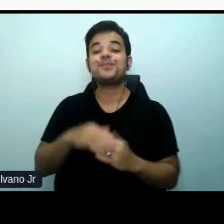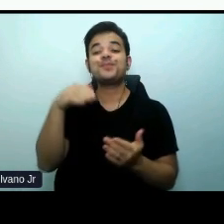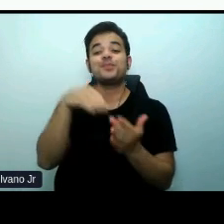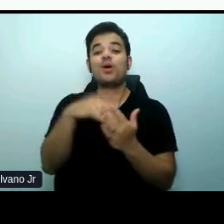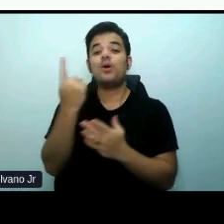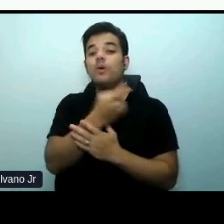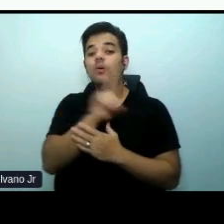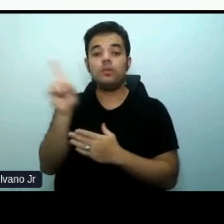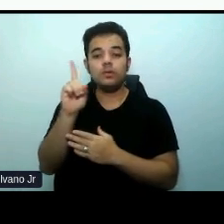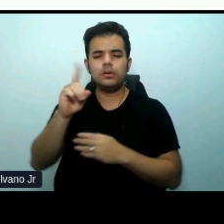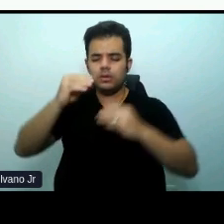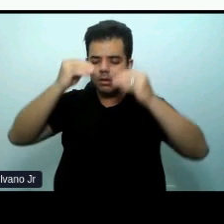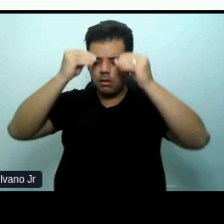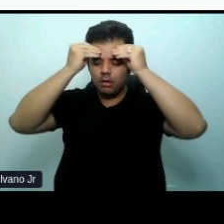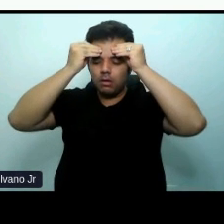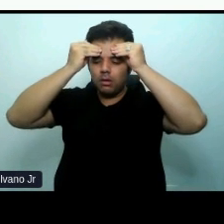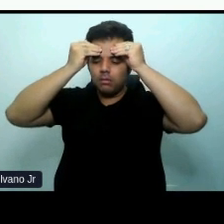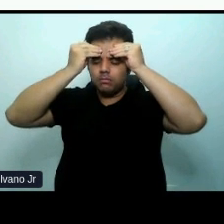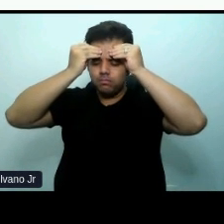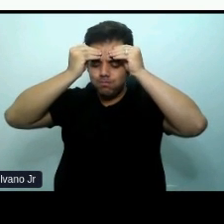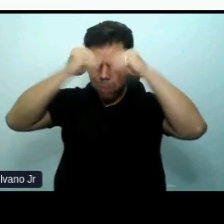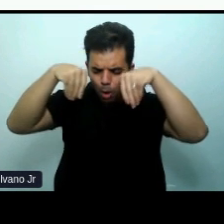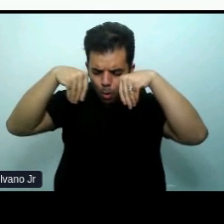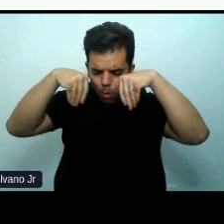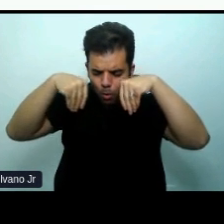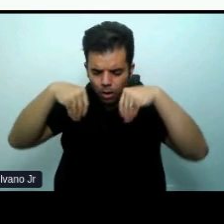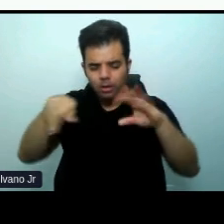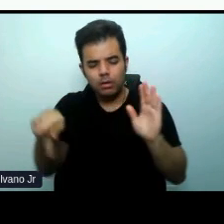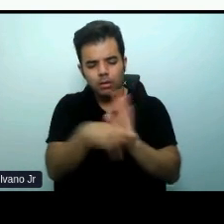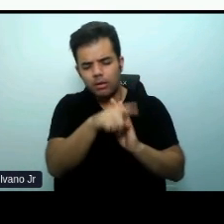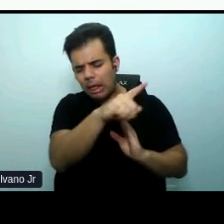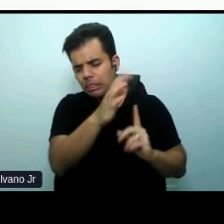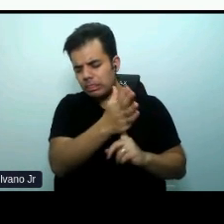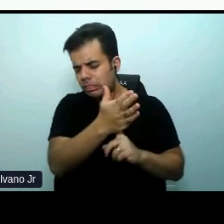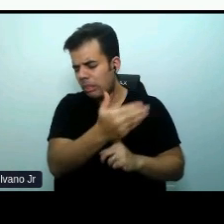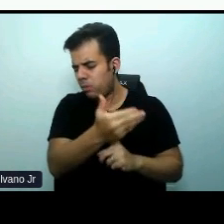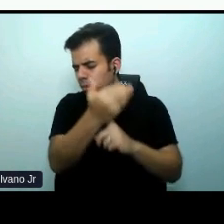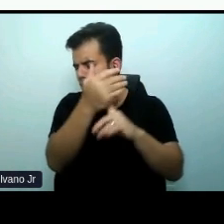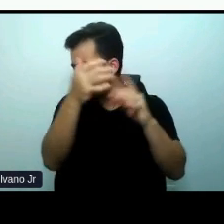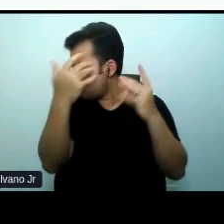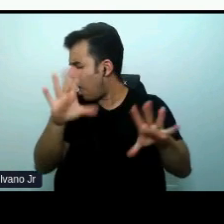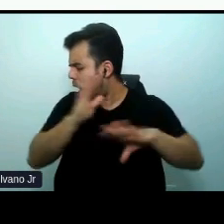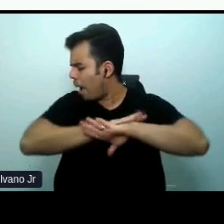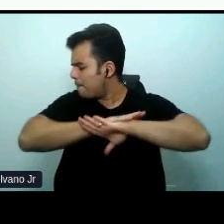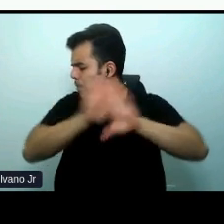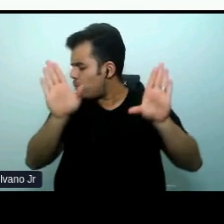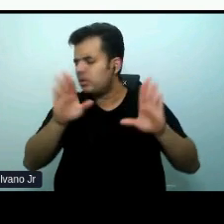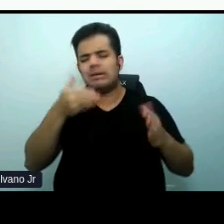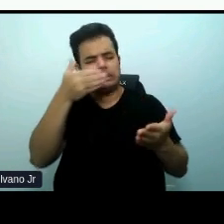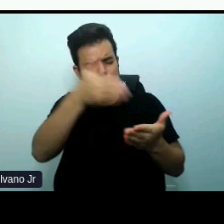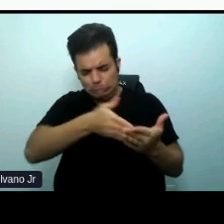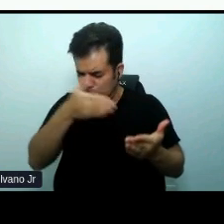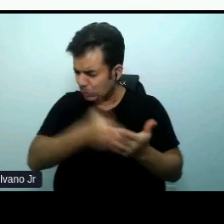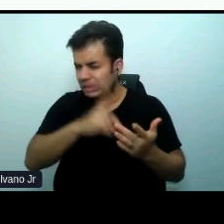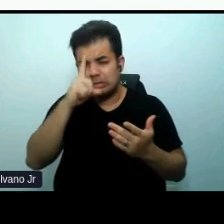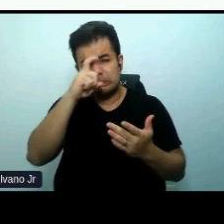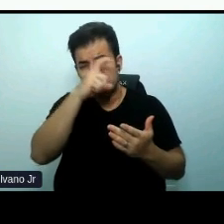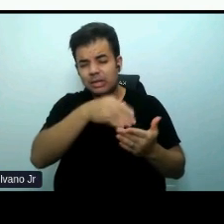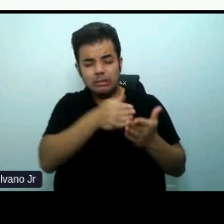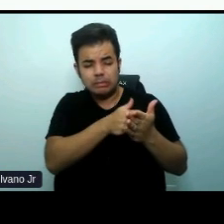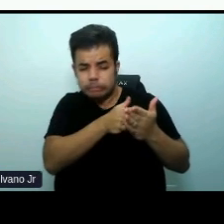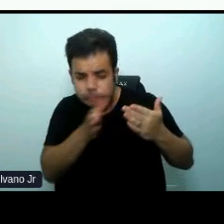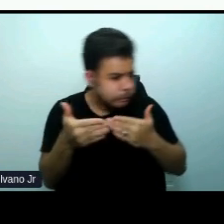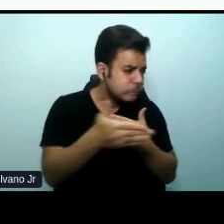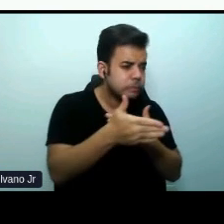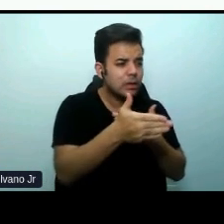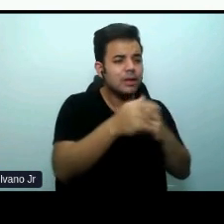fim, não desistam de encontrar o seu lugar na tecnologia. Vão existir várias barreiras, várias dificuldades. A gente colocou só